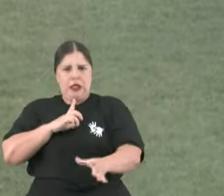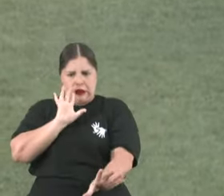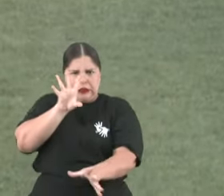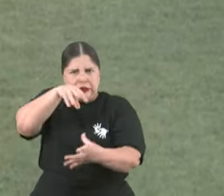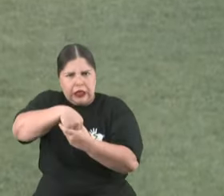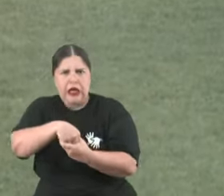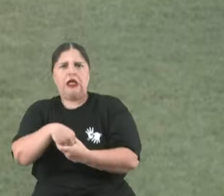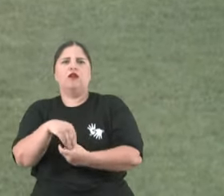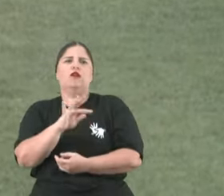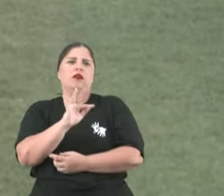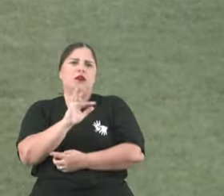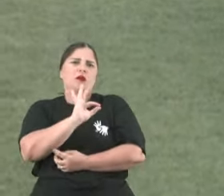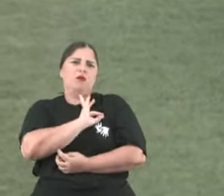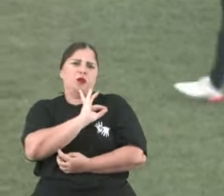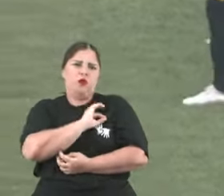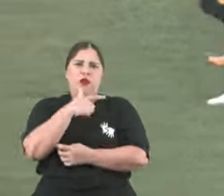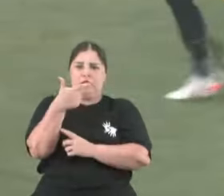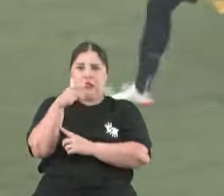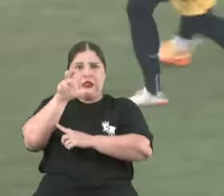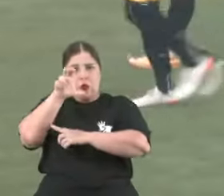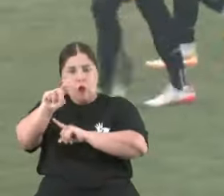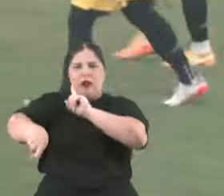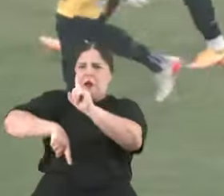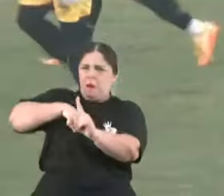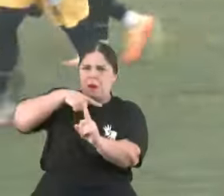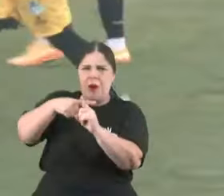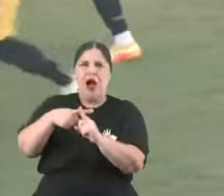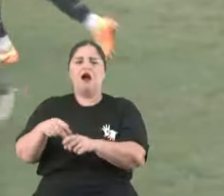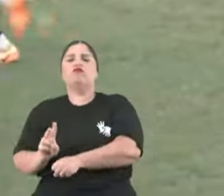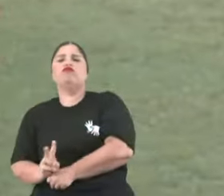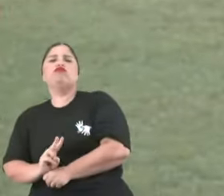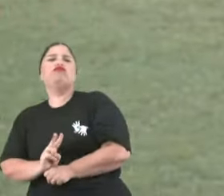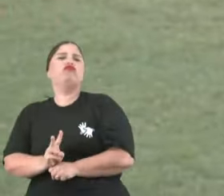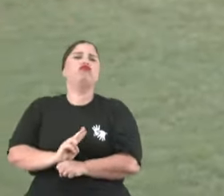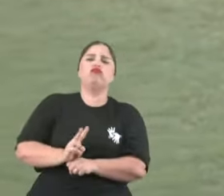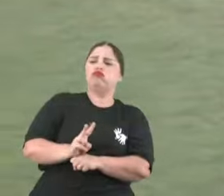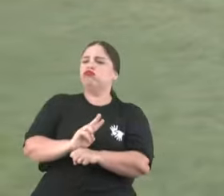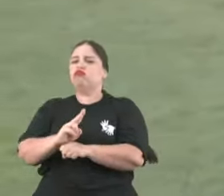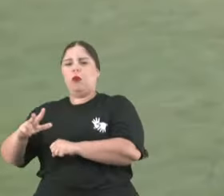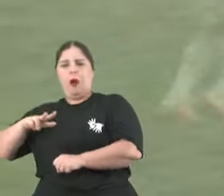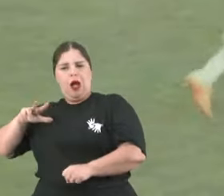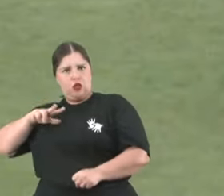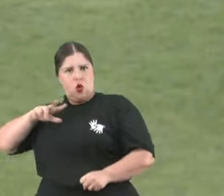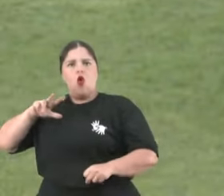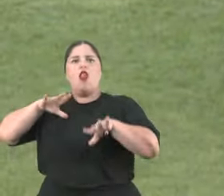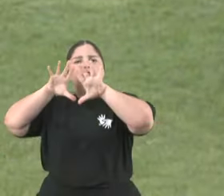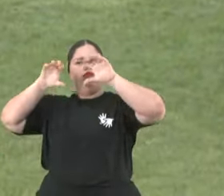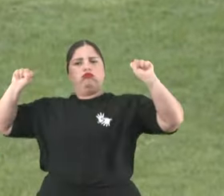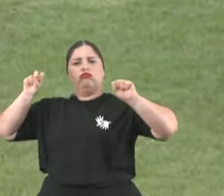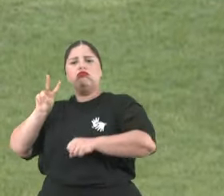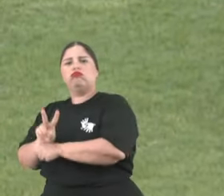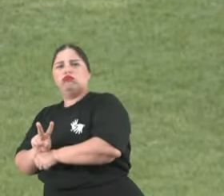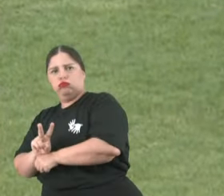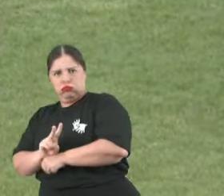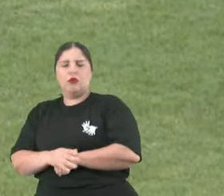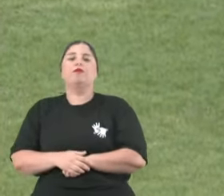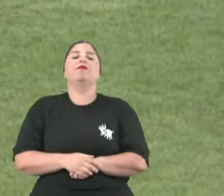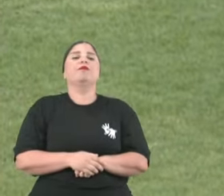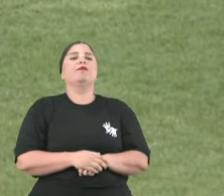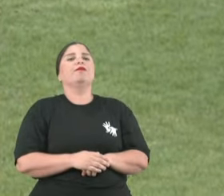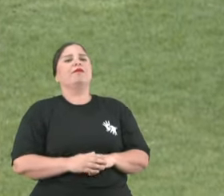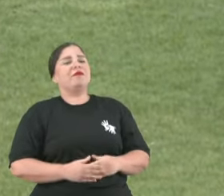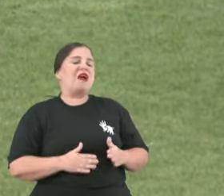militares, fora a segurança particular, para tirar aquela sua dúvida em relação ao contingente da PM. Beleza, PL, muito obrigado